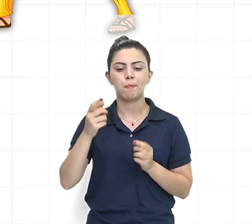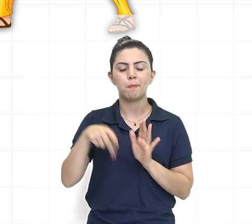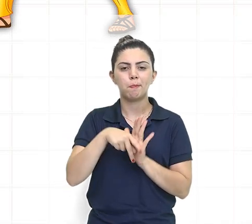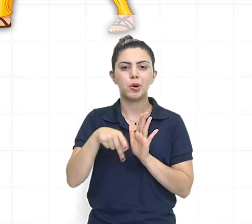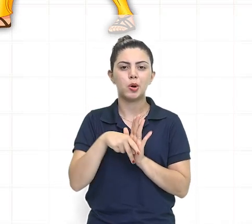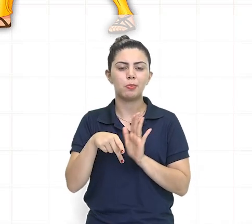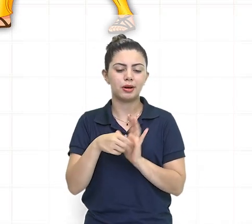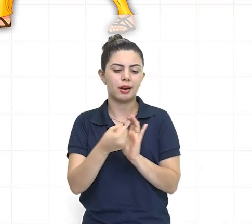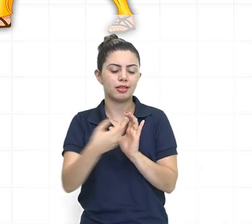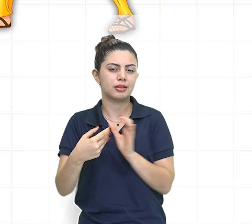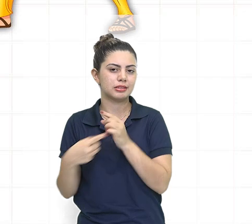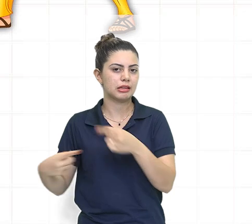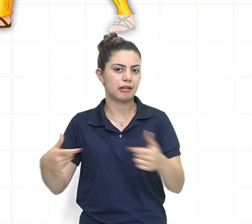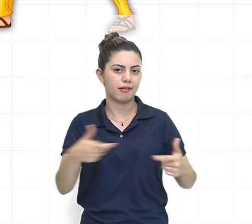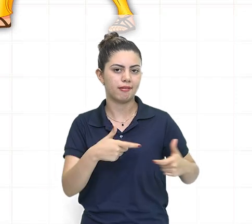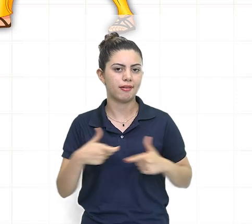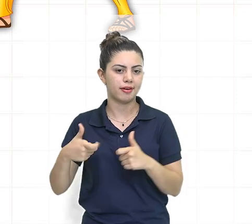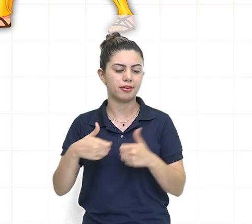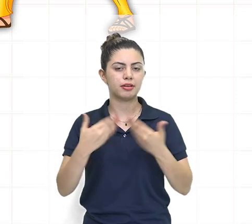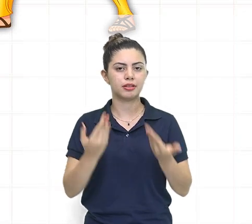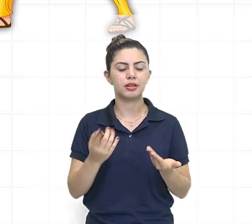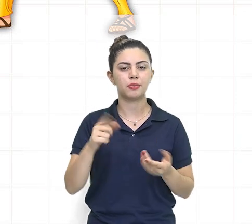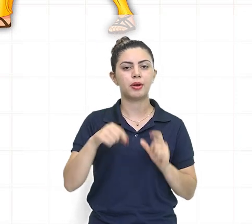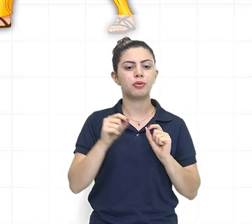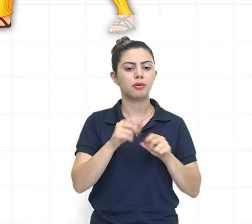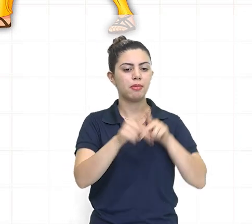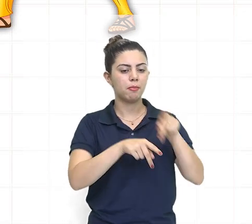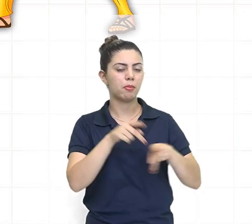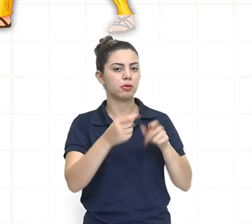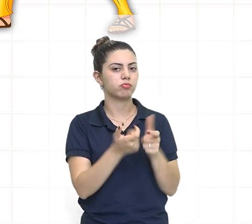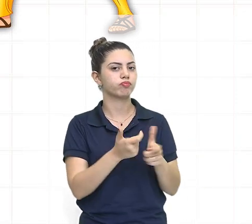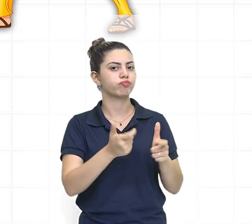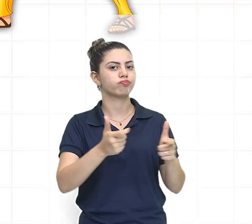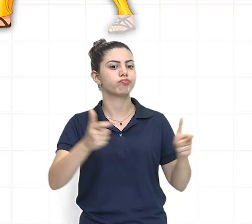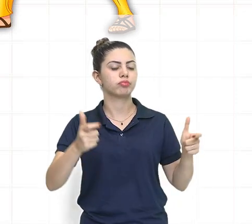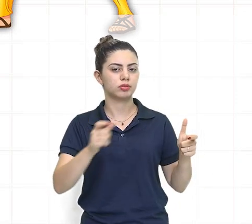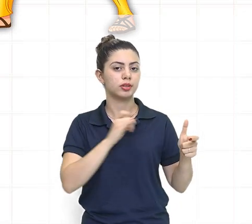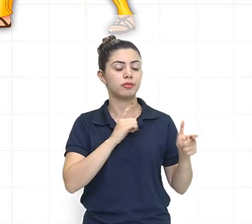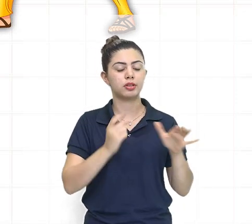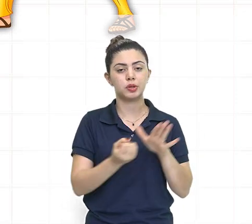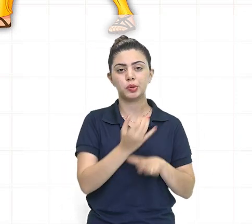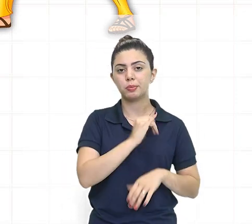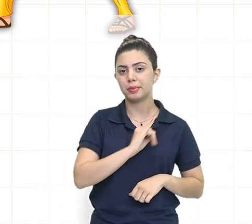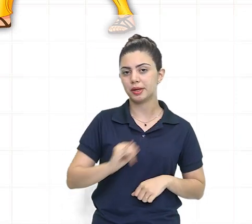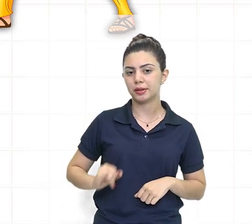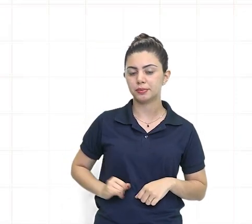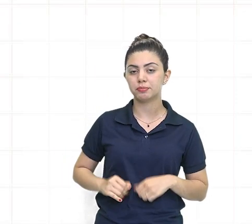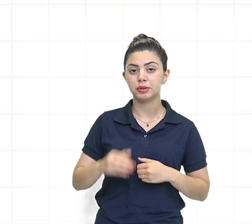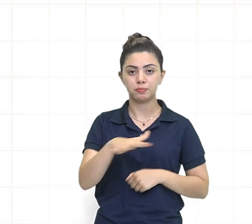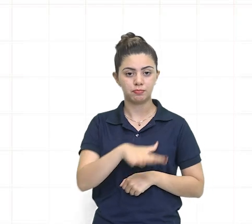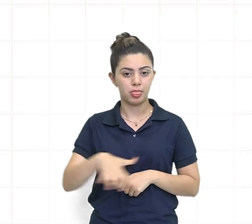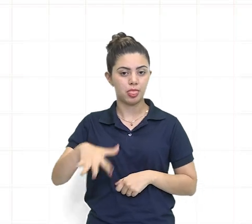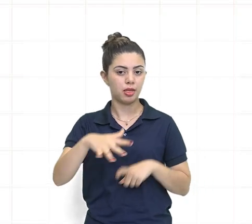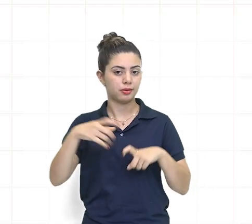Exatamente, por isso se tornou aí uma grande potência, né, chegando a se tornar, inclusive, um império. Na